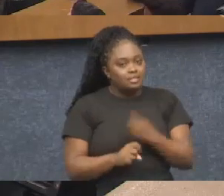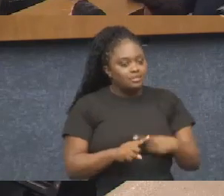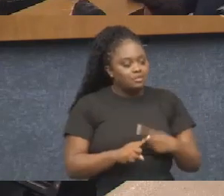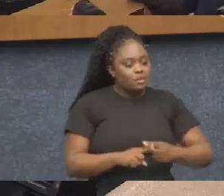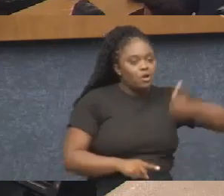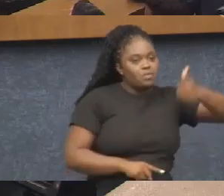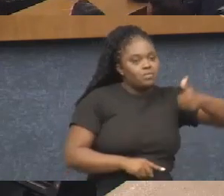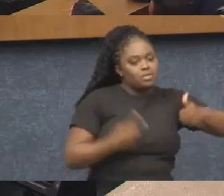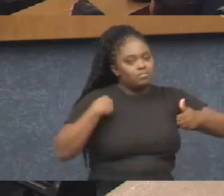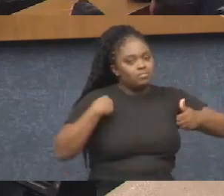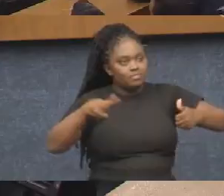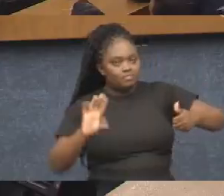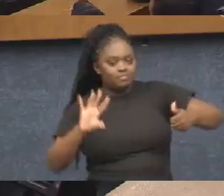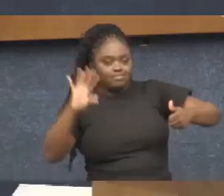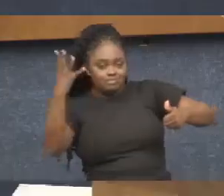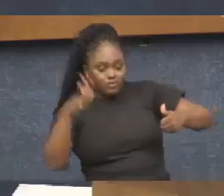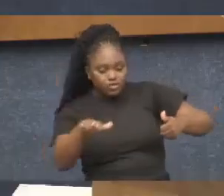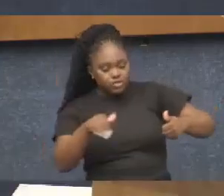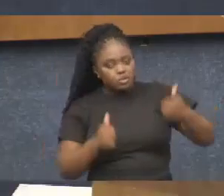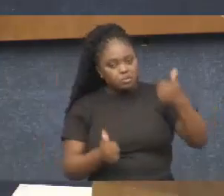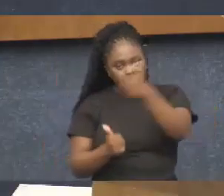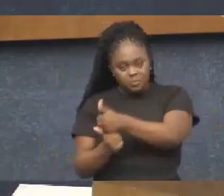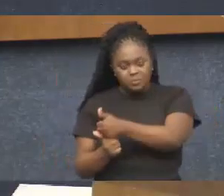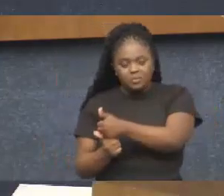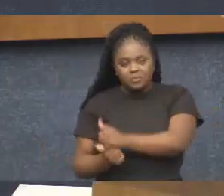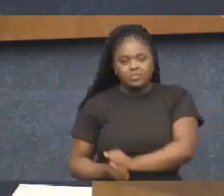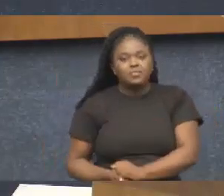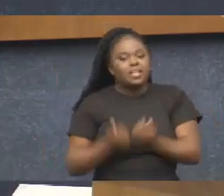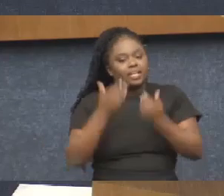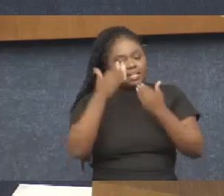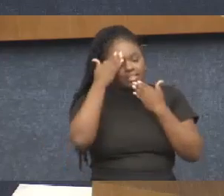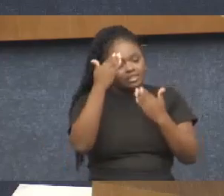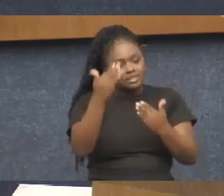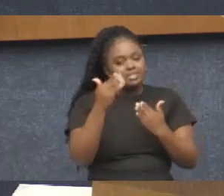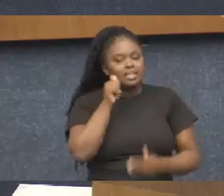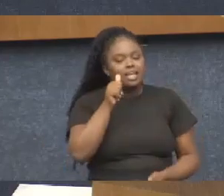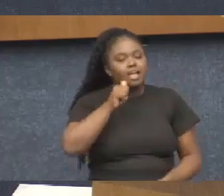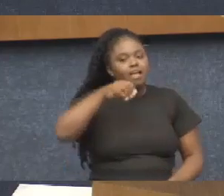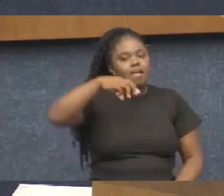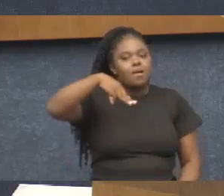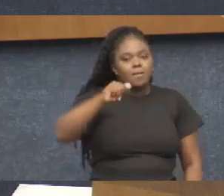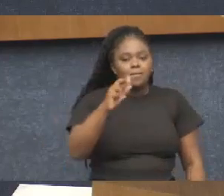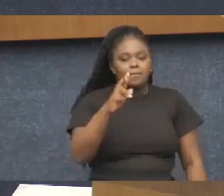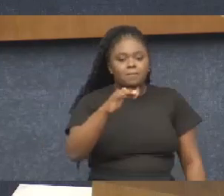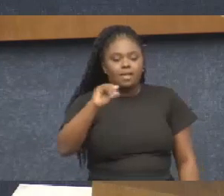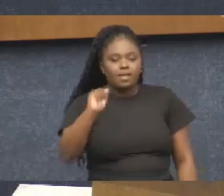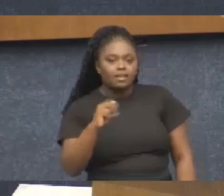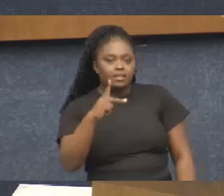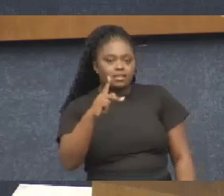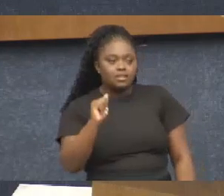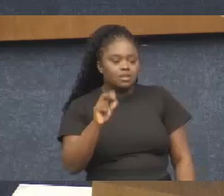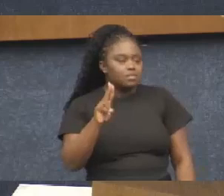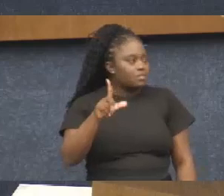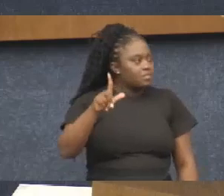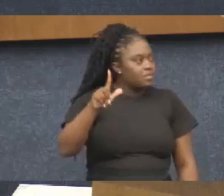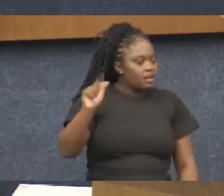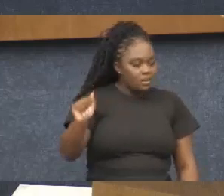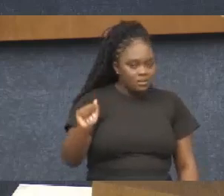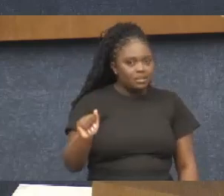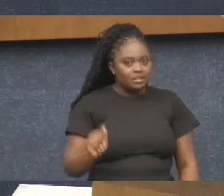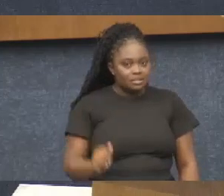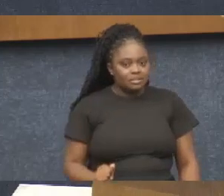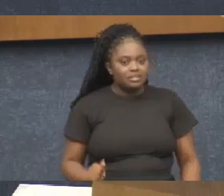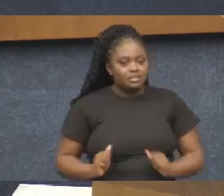vai nos eventos. Agradecer a Maria Paula, que é minha melhor amiga, embarcou nessa comigo, veio de lá para